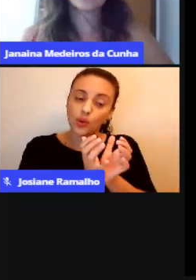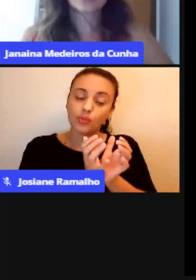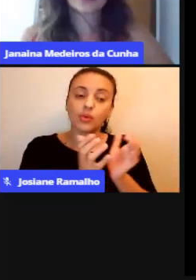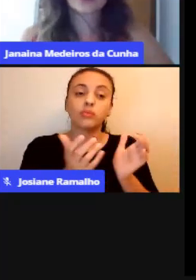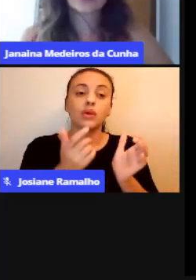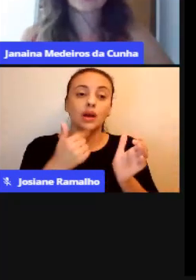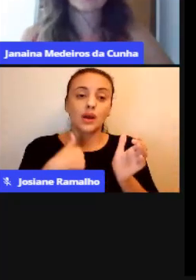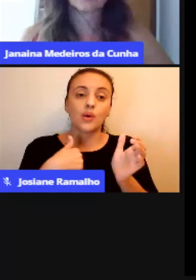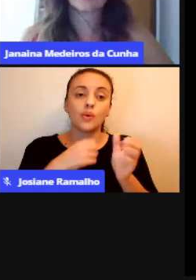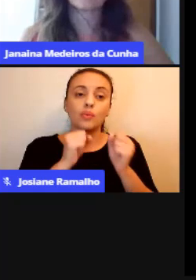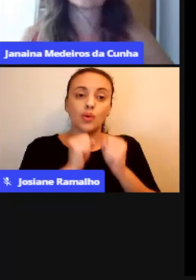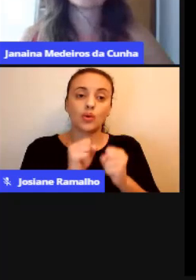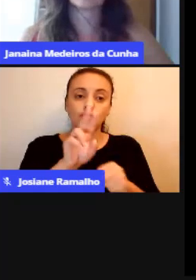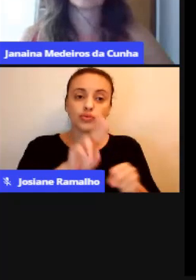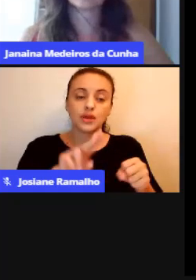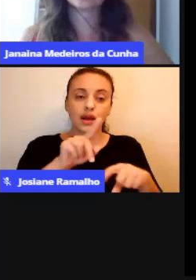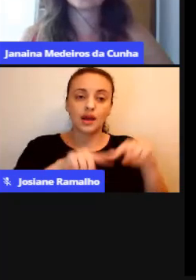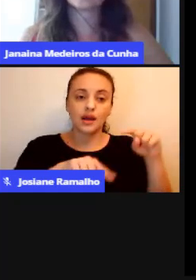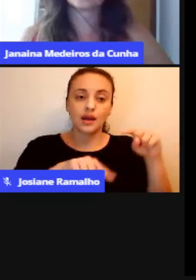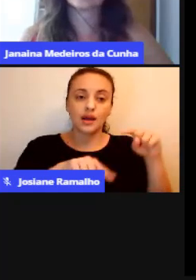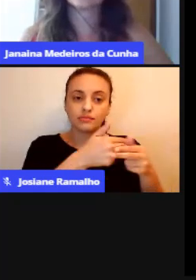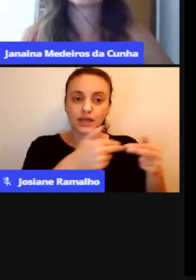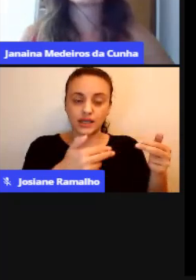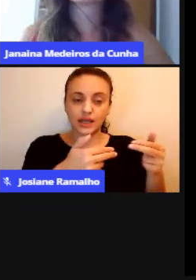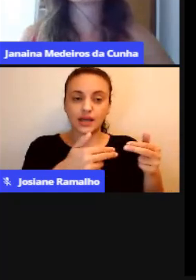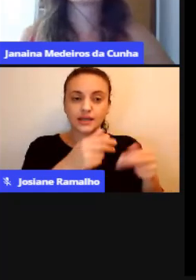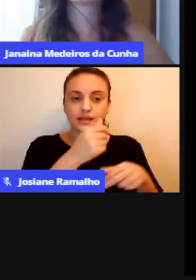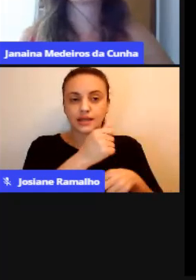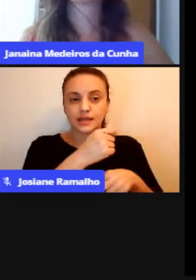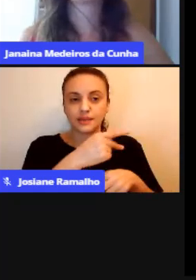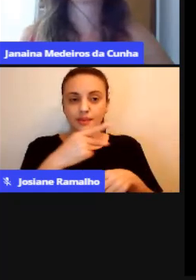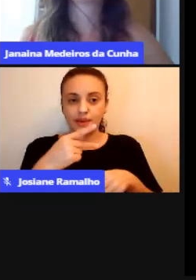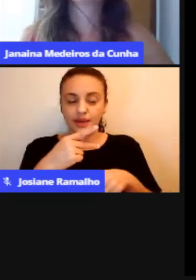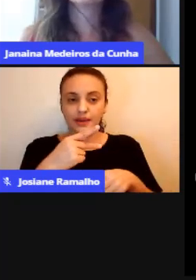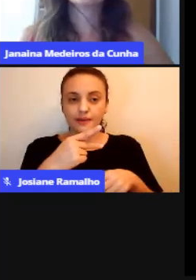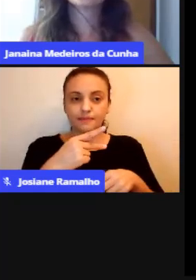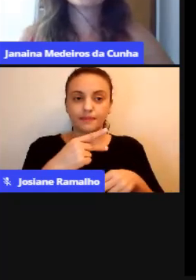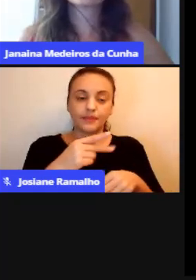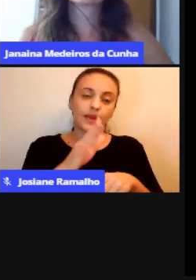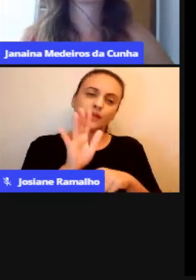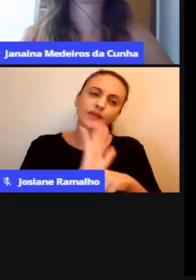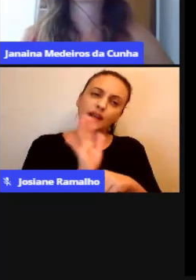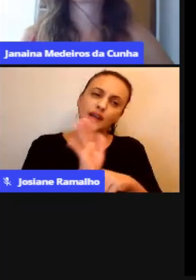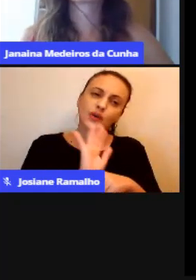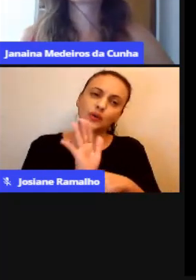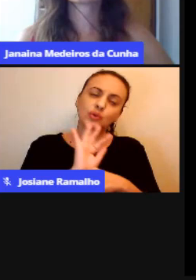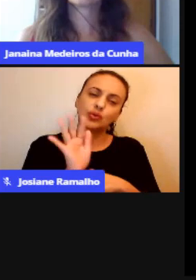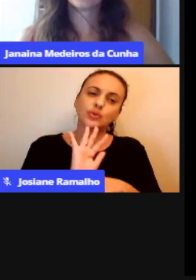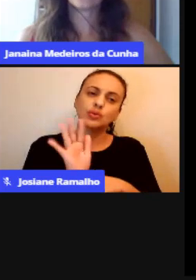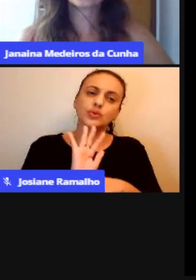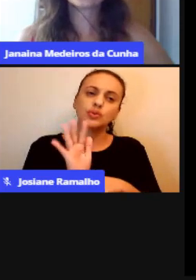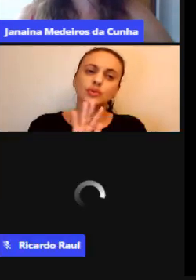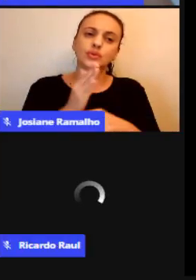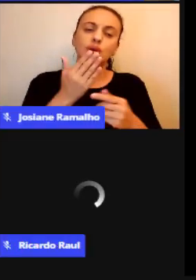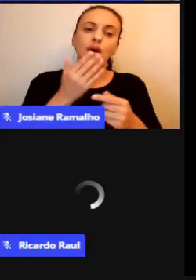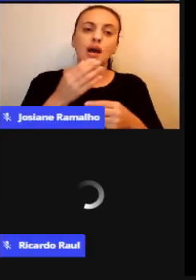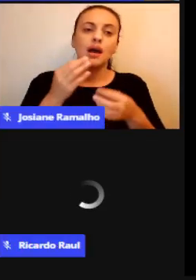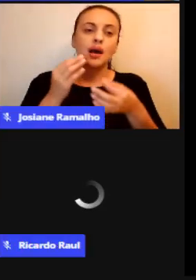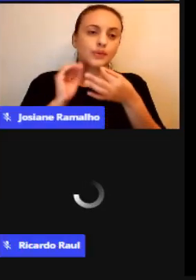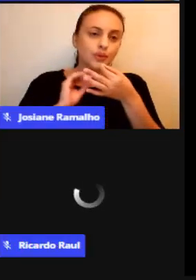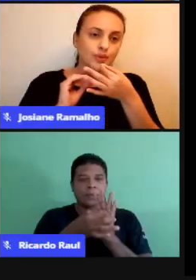esses recursos, né? Esses aplicativos, né? Que seriam vídeos,